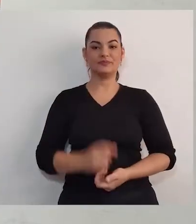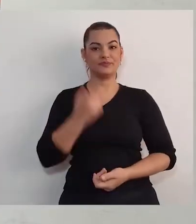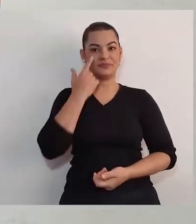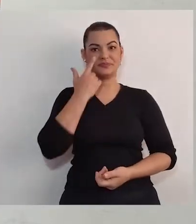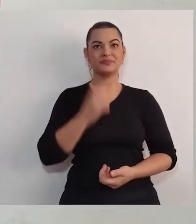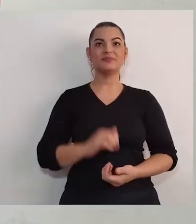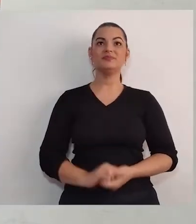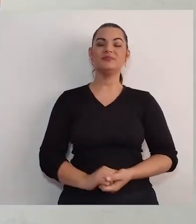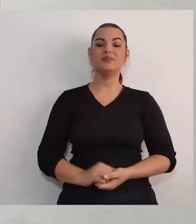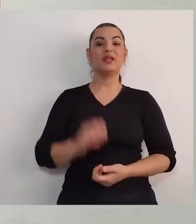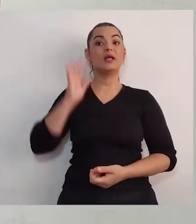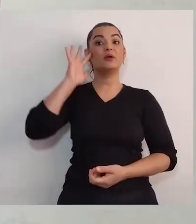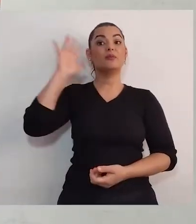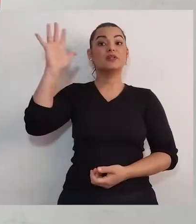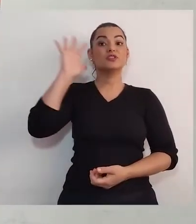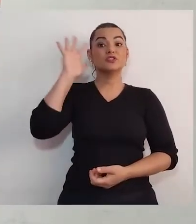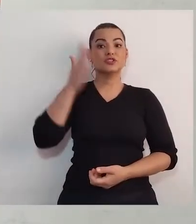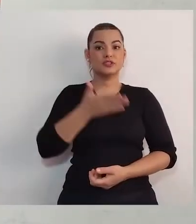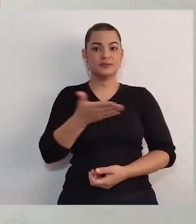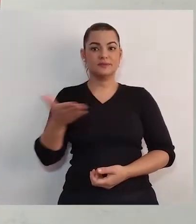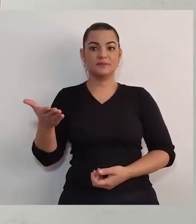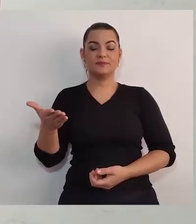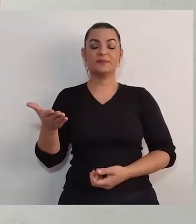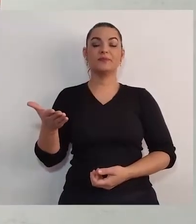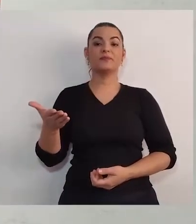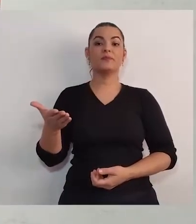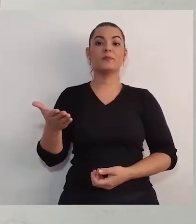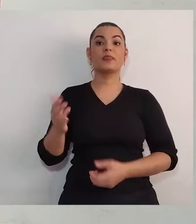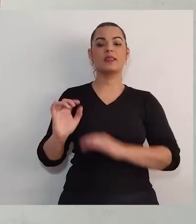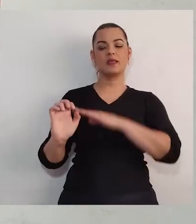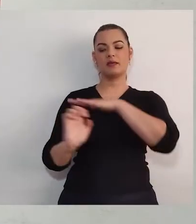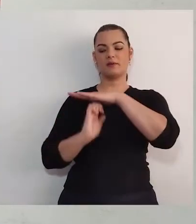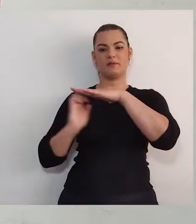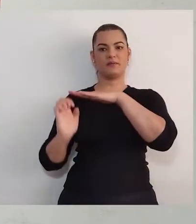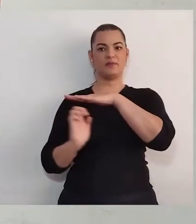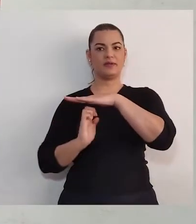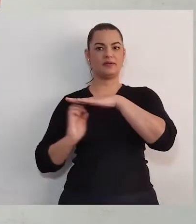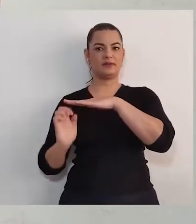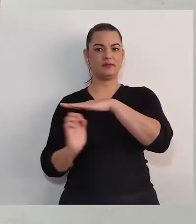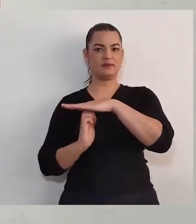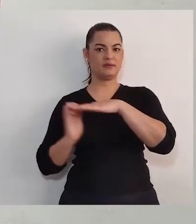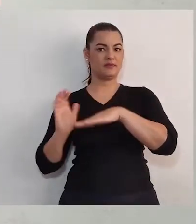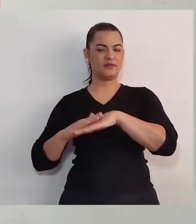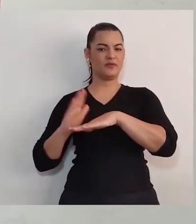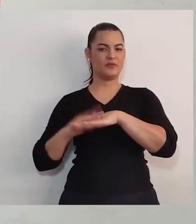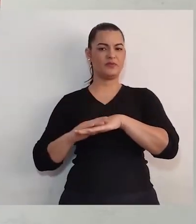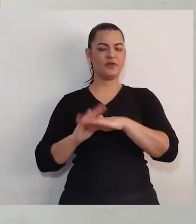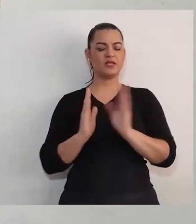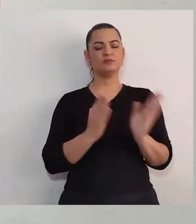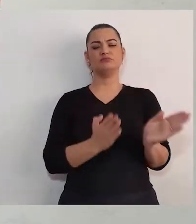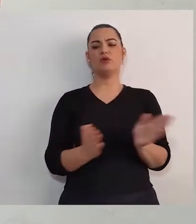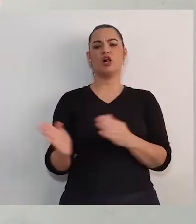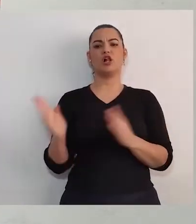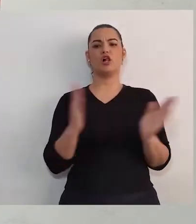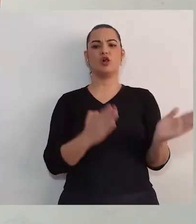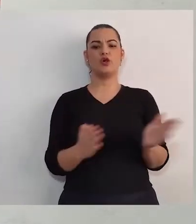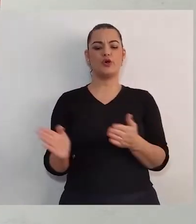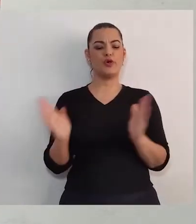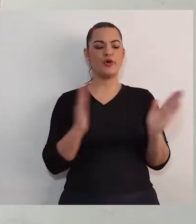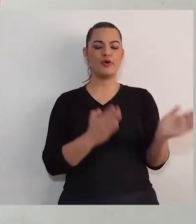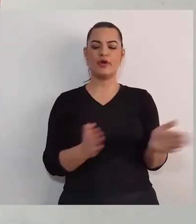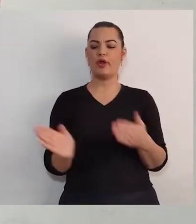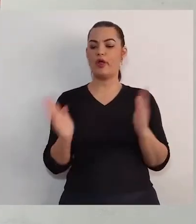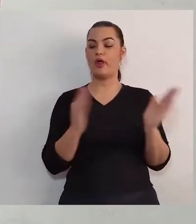olha só. Imaginem vocês que uma empresa, ela produz um